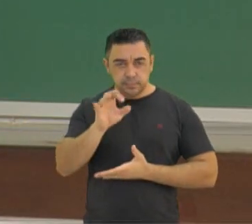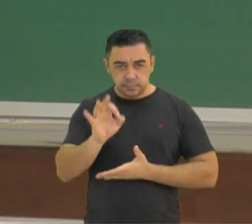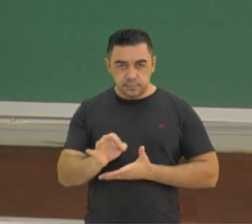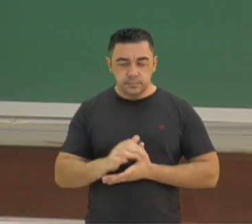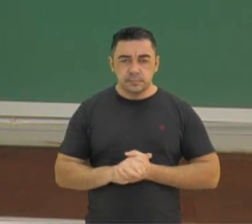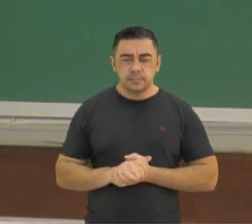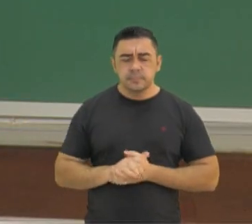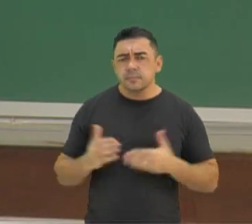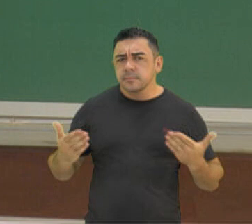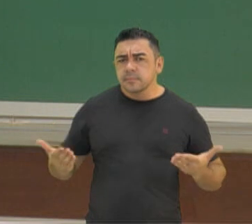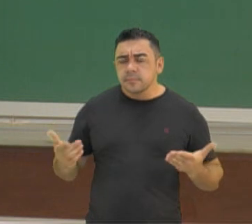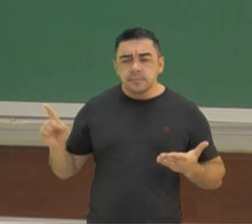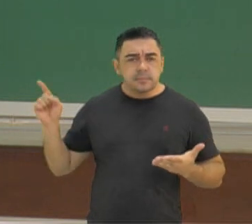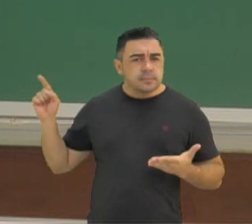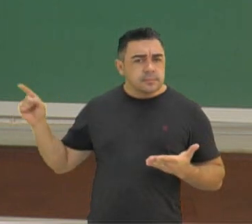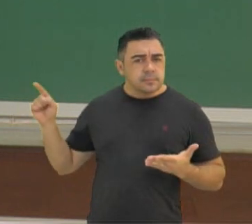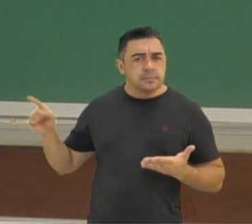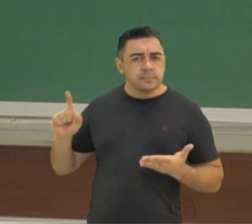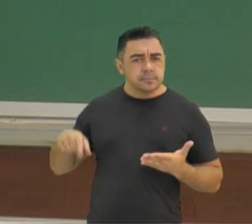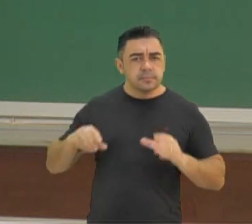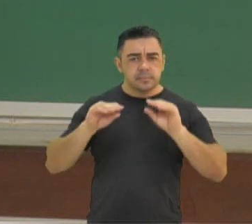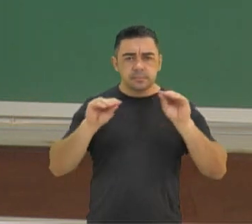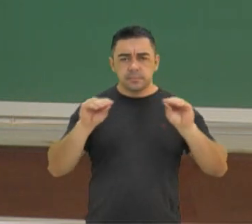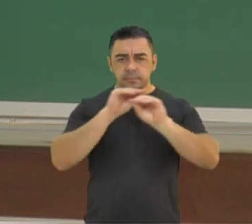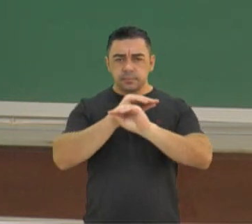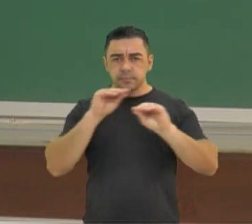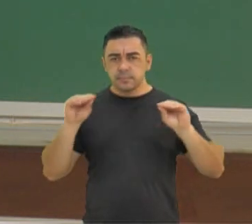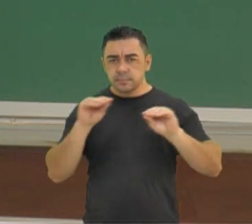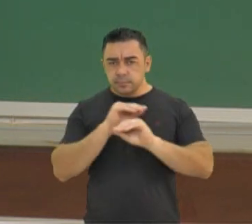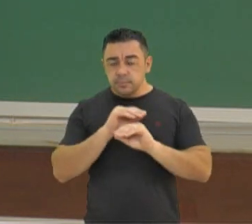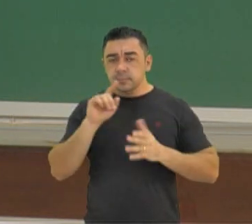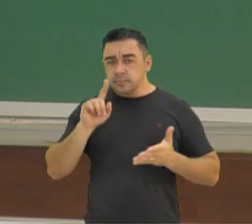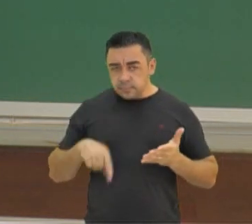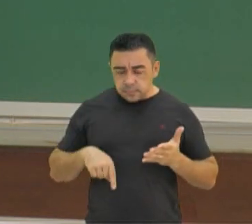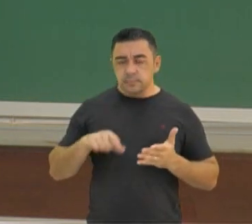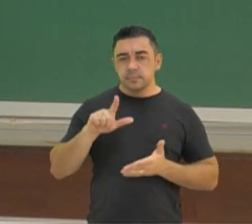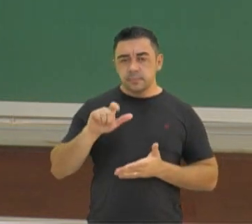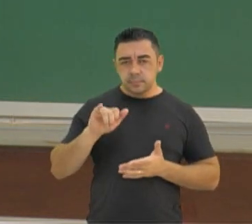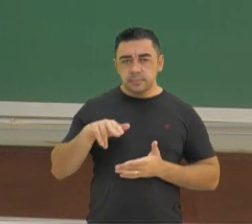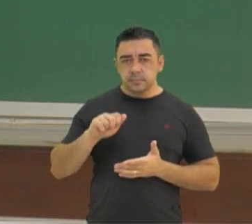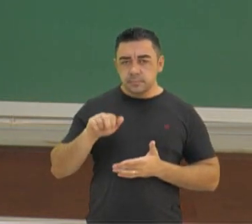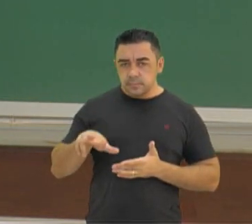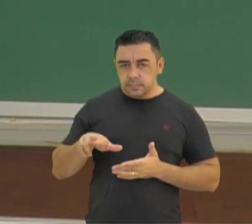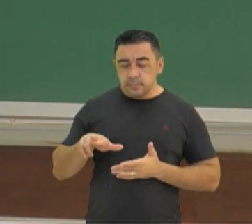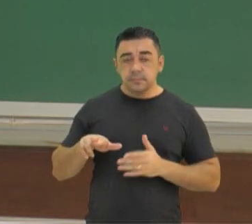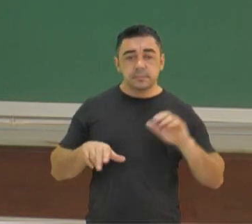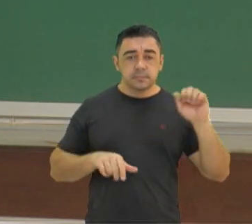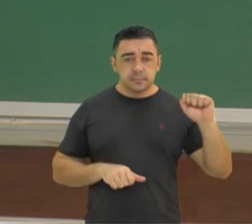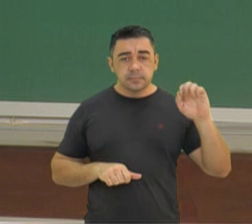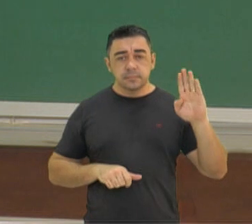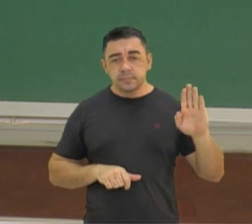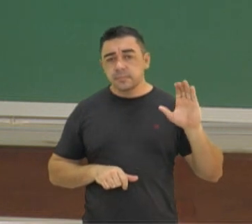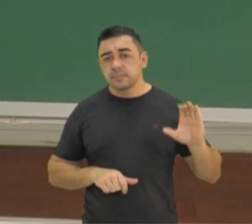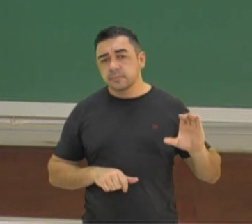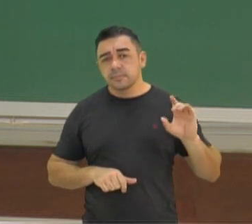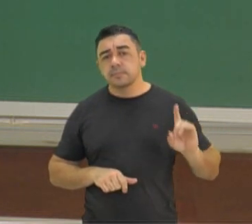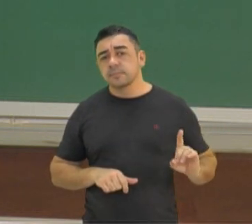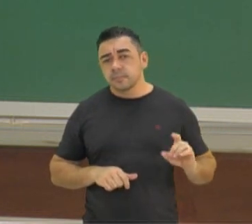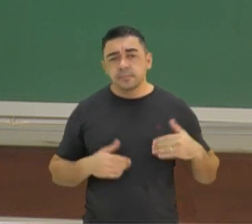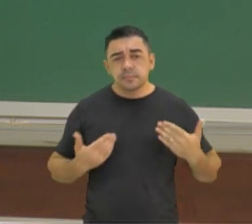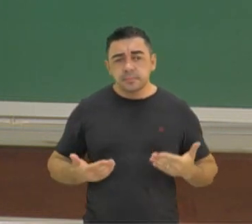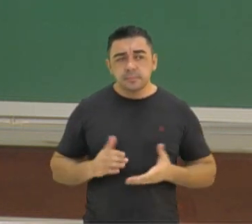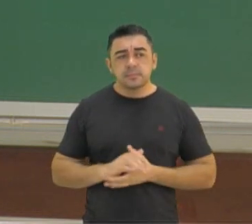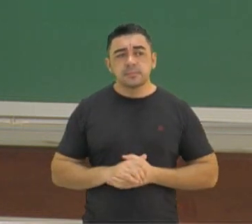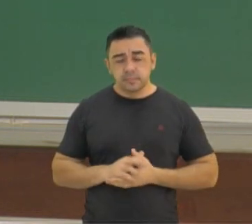né? Qual das seguintes equações é linear? São A, B, C ou